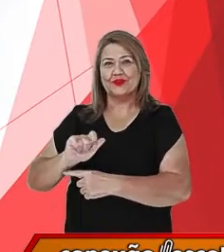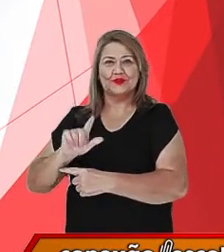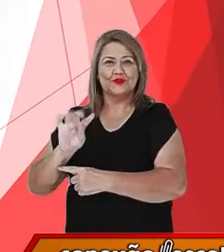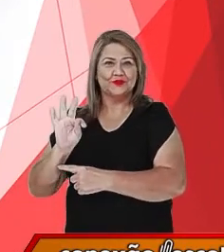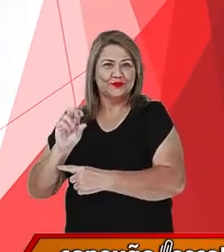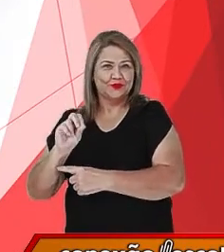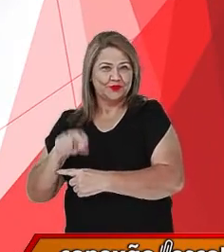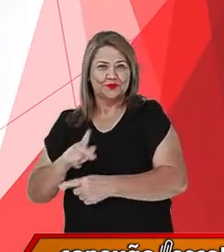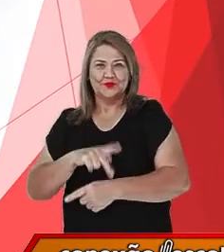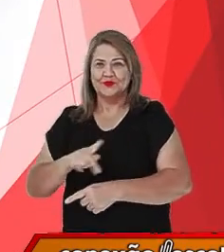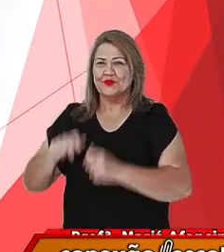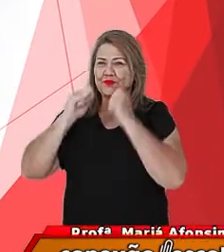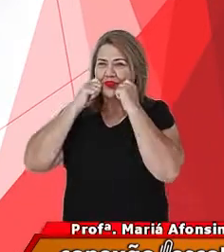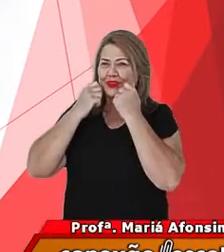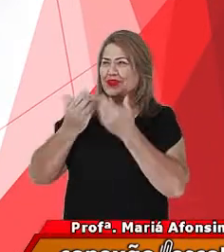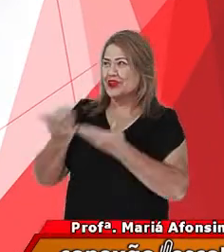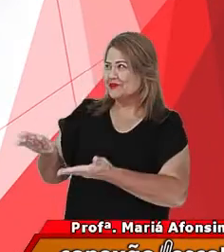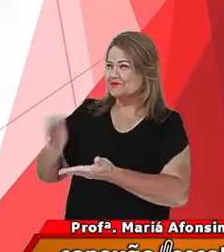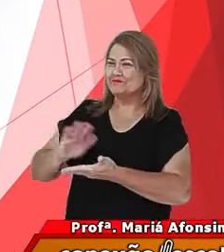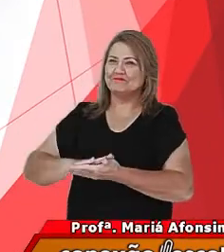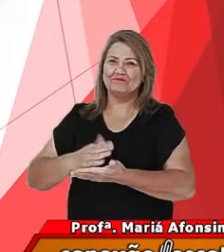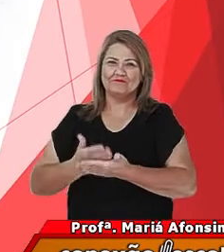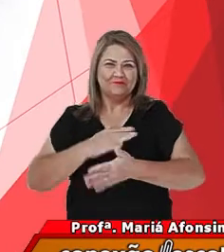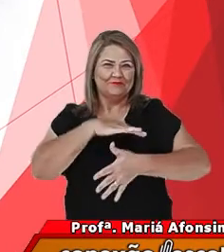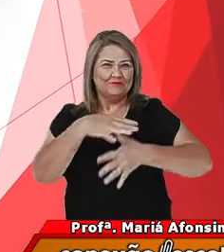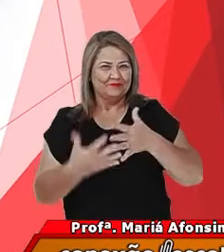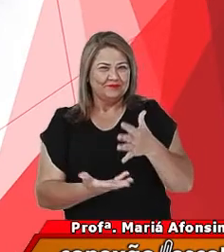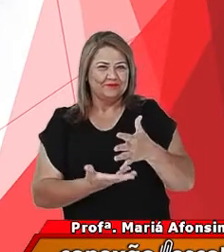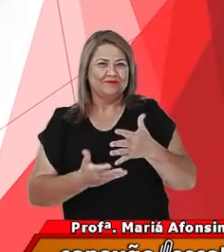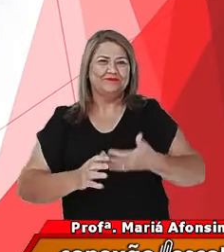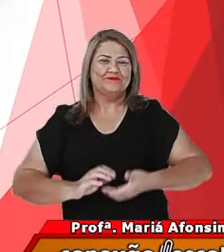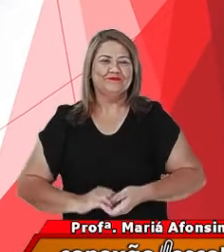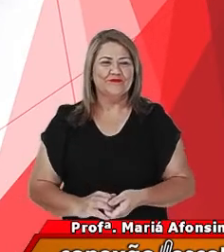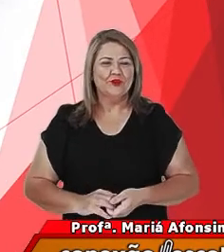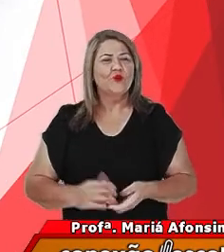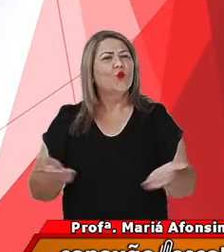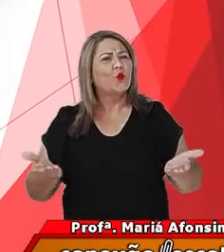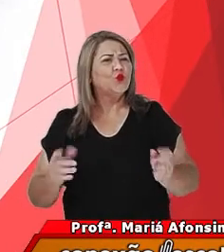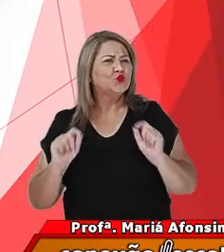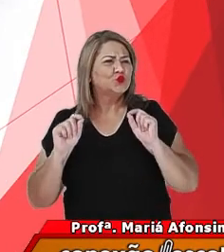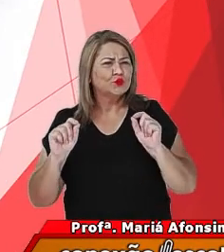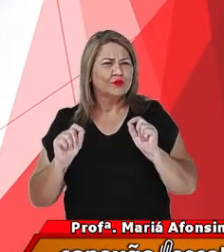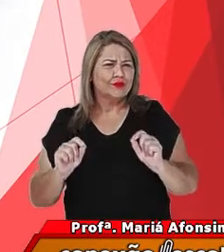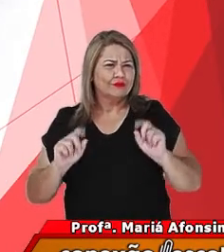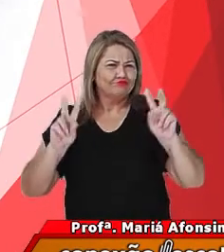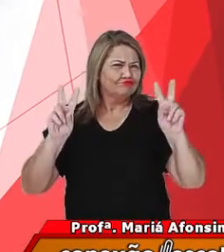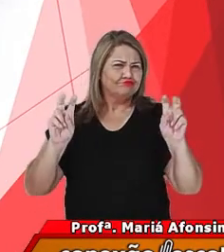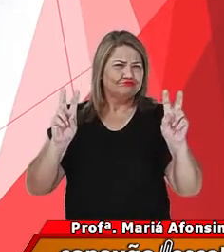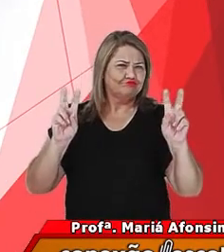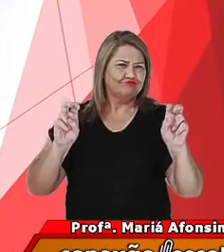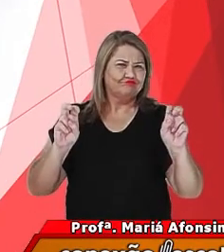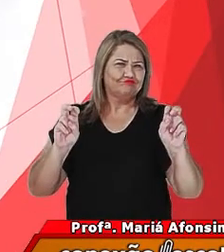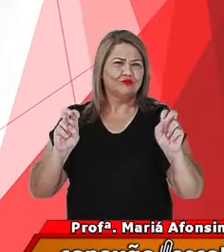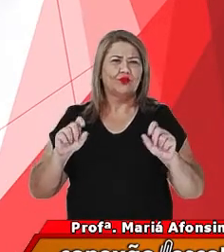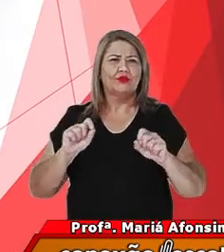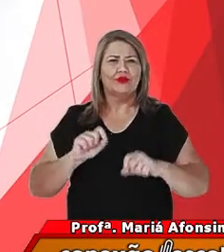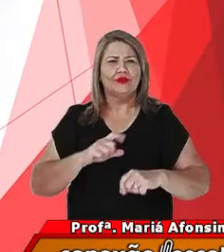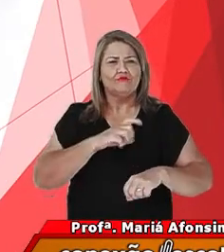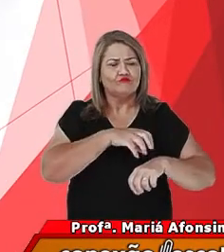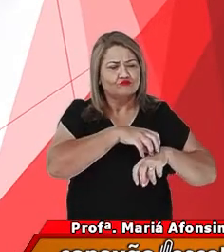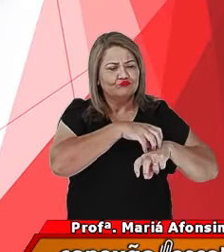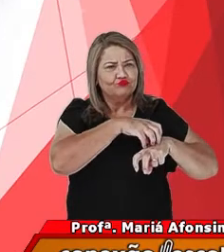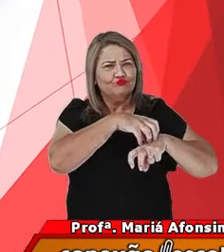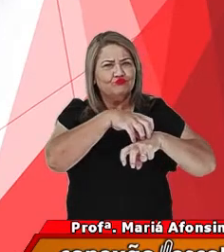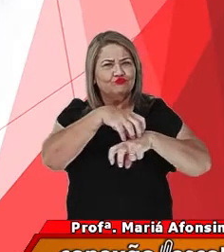na voz e a professora Mariá na língua de sinais. E hoje nós vamos falar sobre rede de transporte.